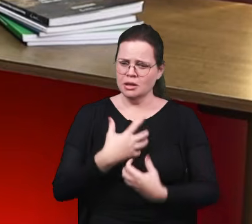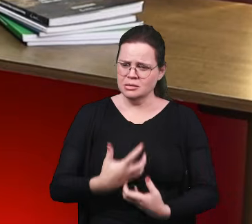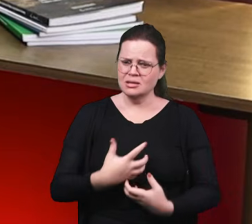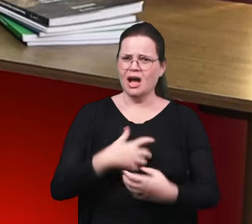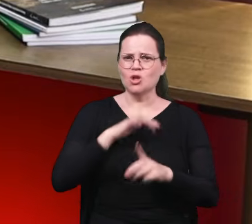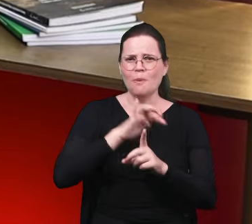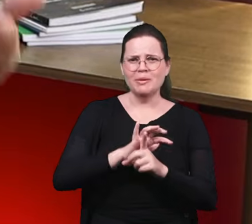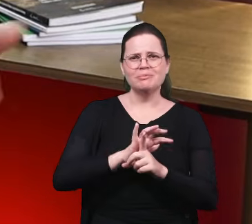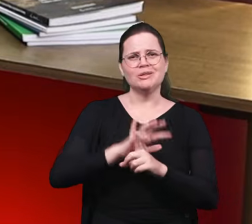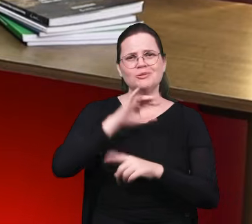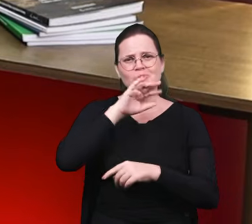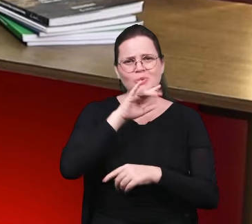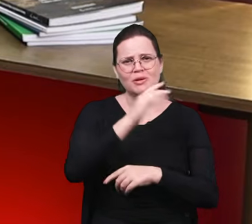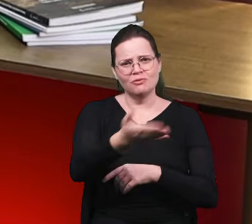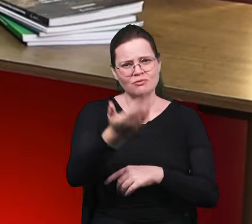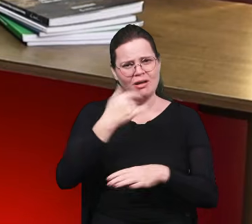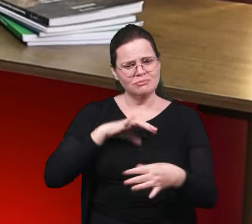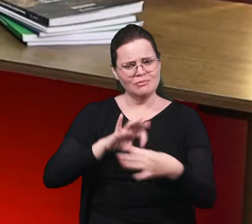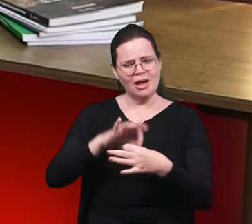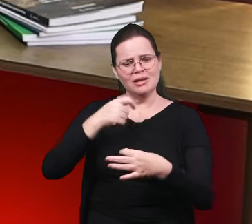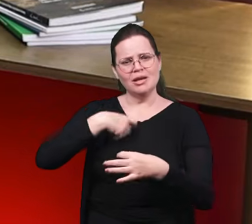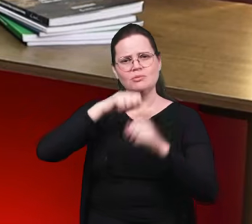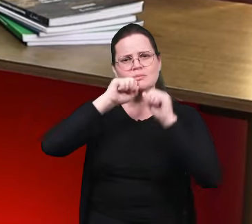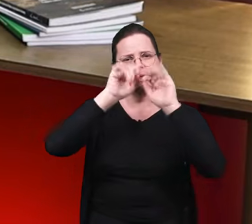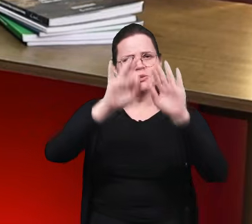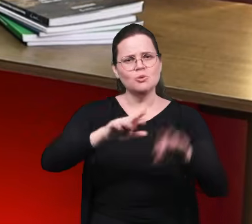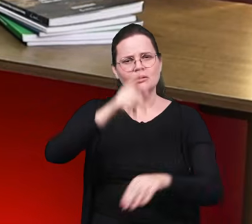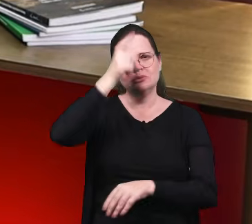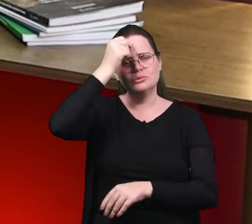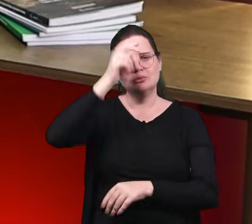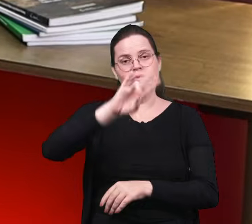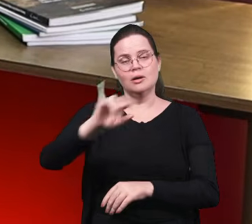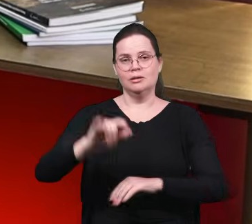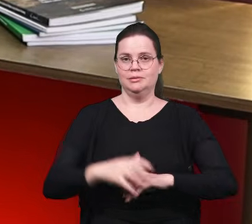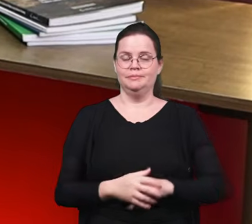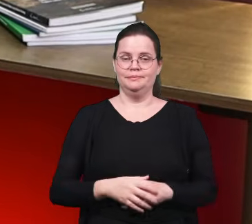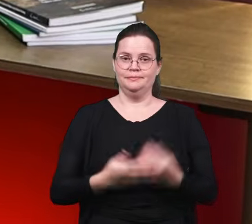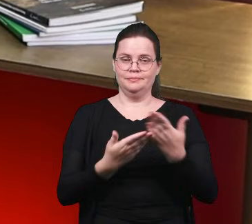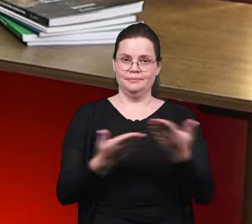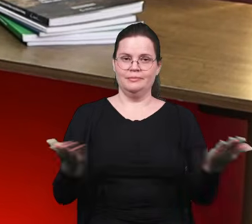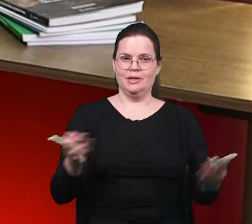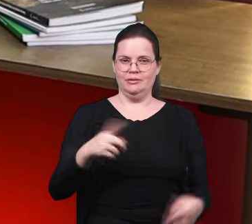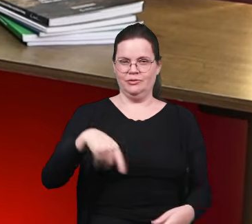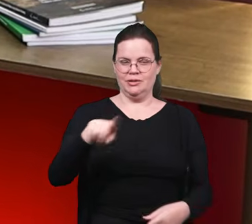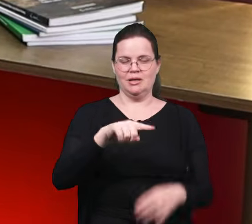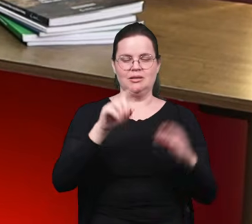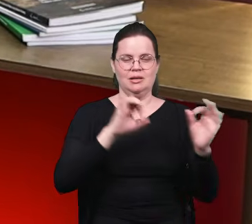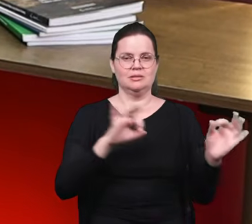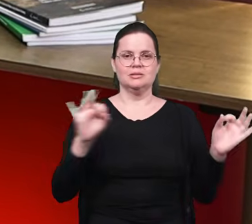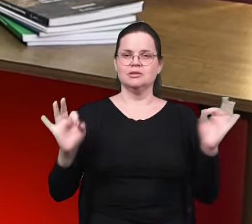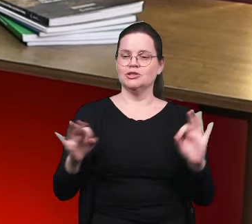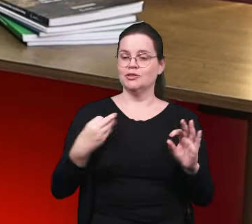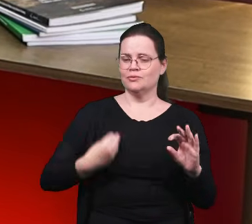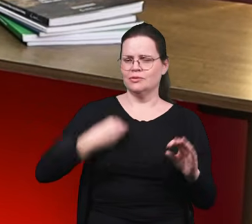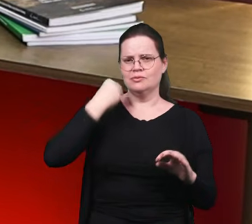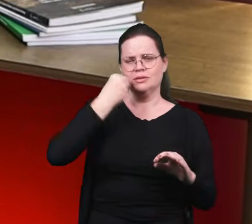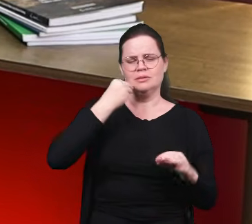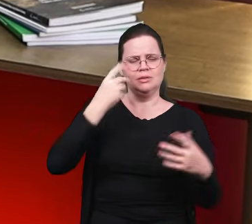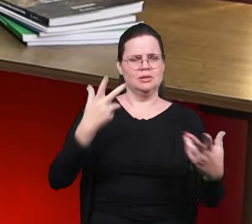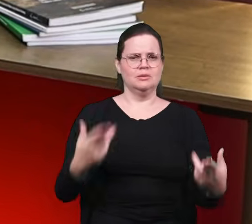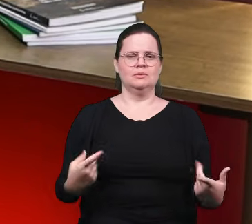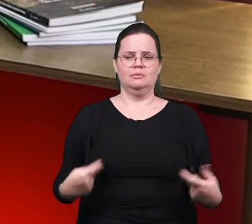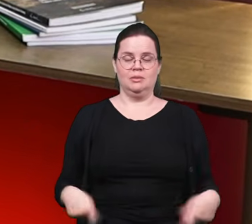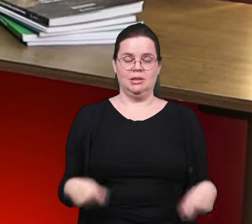oprimidos, que eu vos aliviarei. Né? Então, até para você que está nos assistindo, viver esta